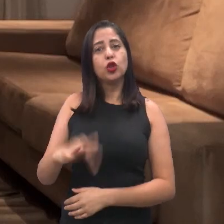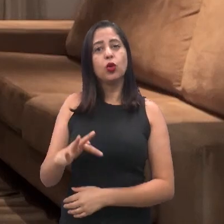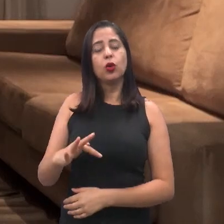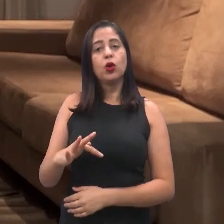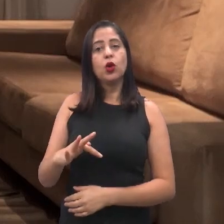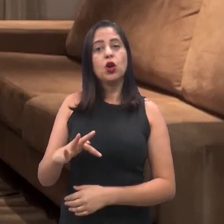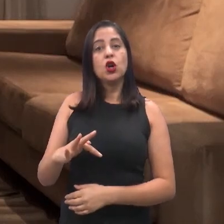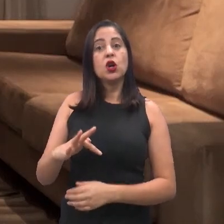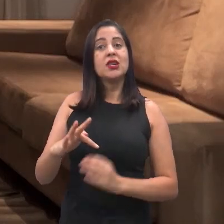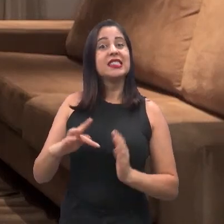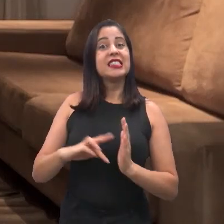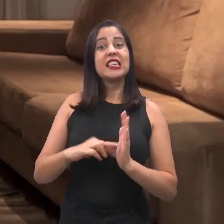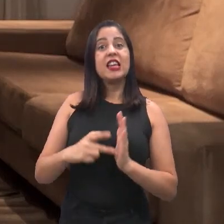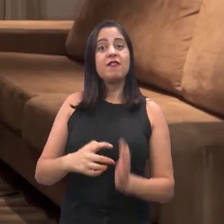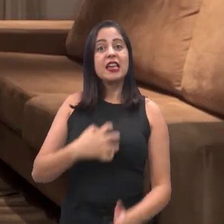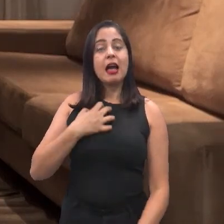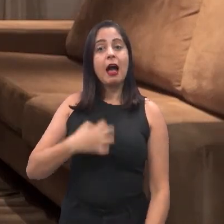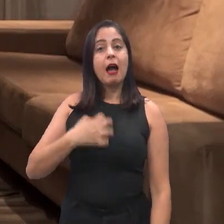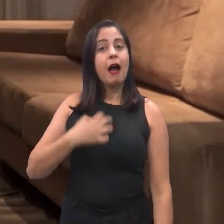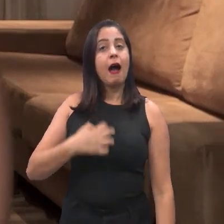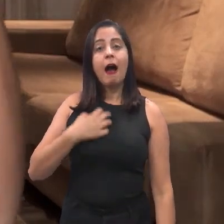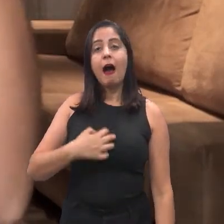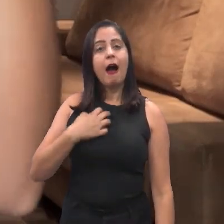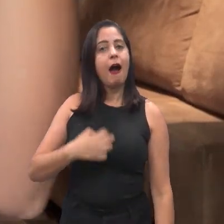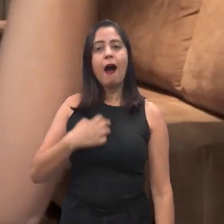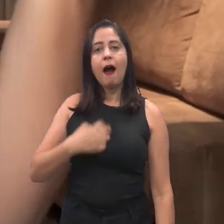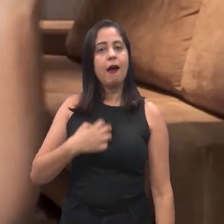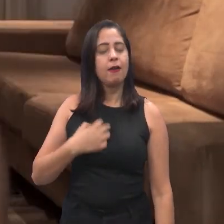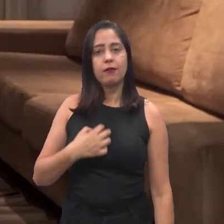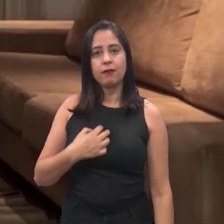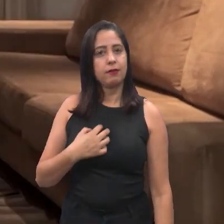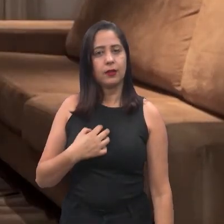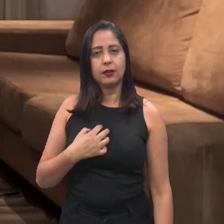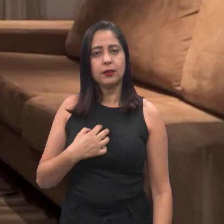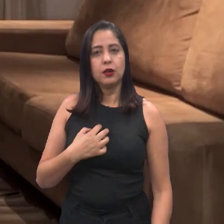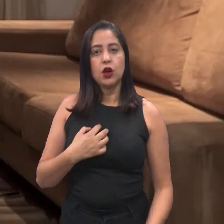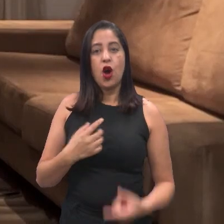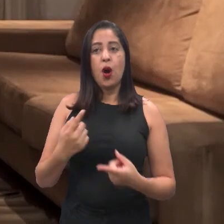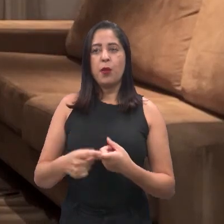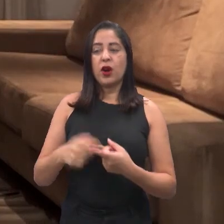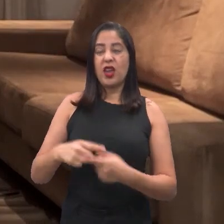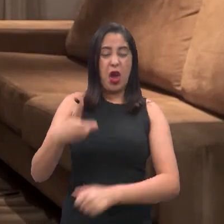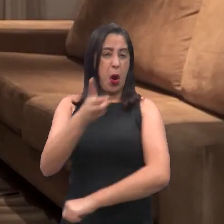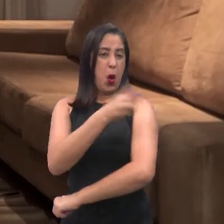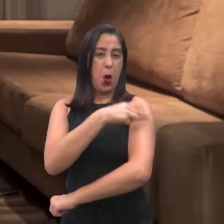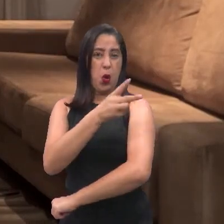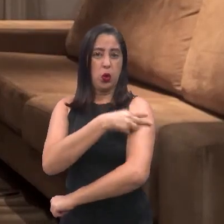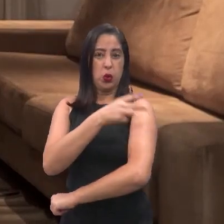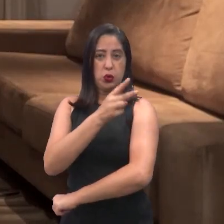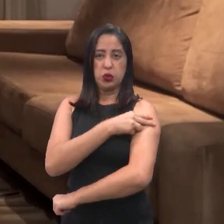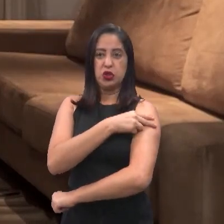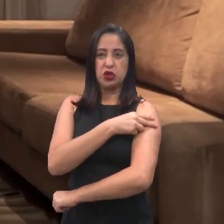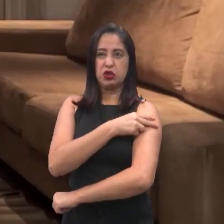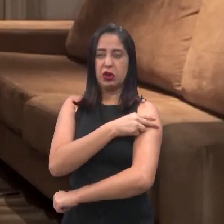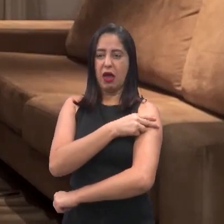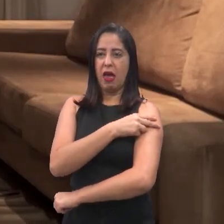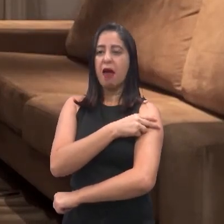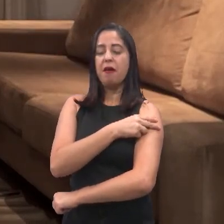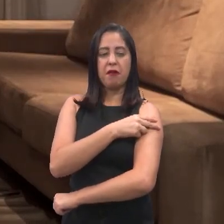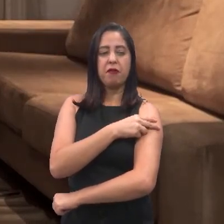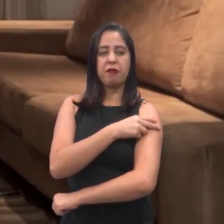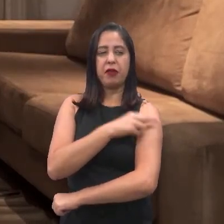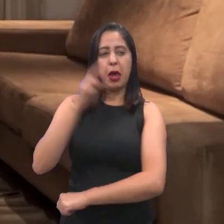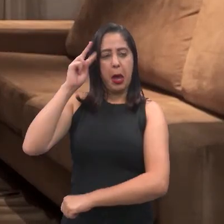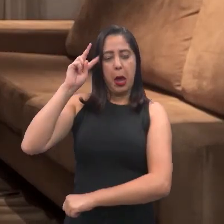Raiva de não ser reconhecida por alguém superior, é raiva de não ter o reconhecimento, e